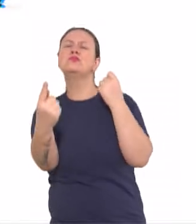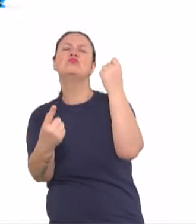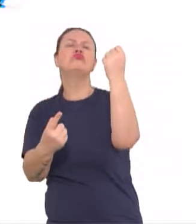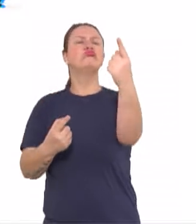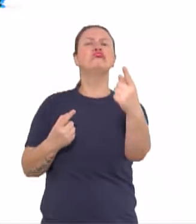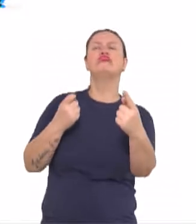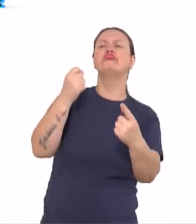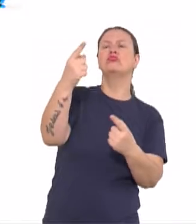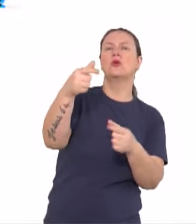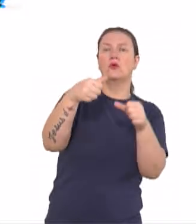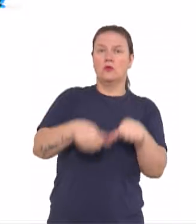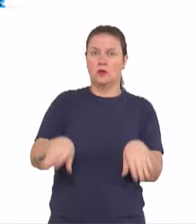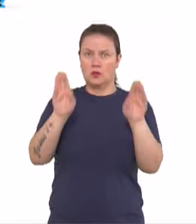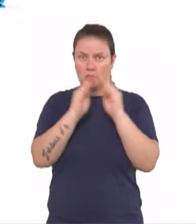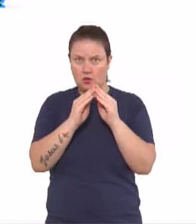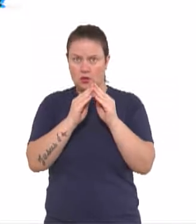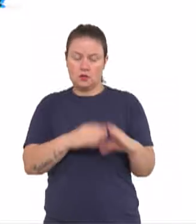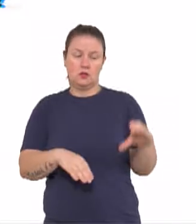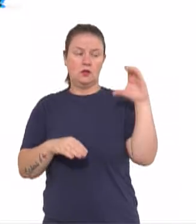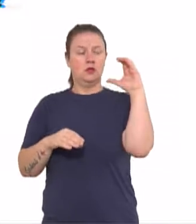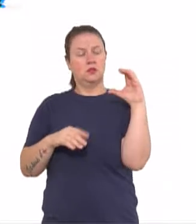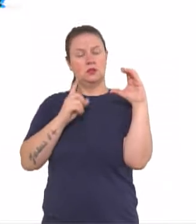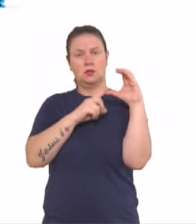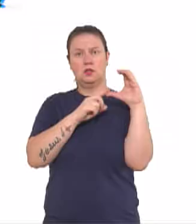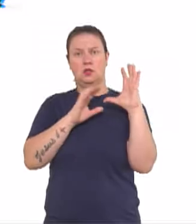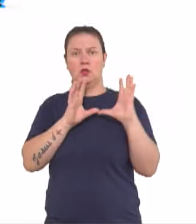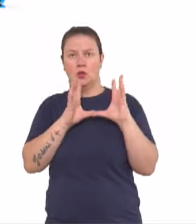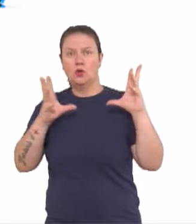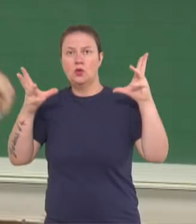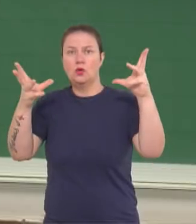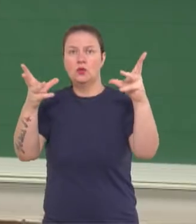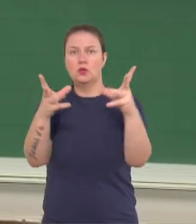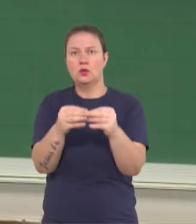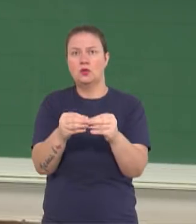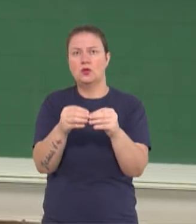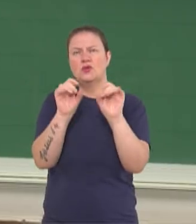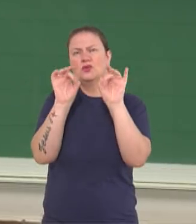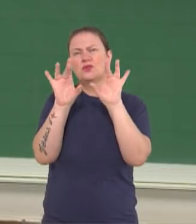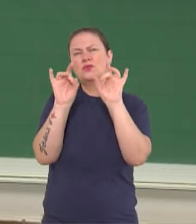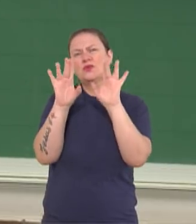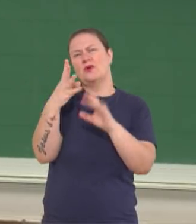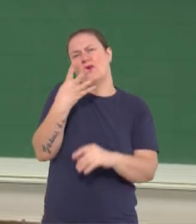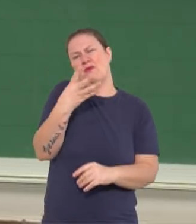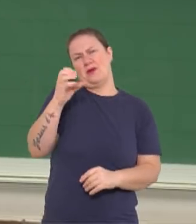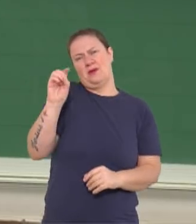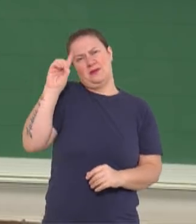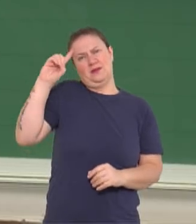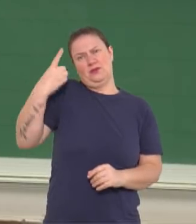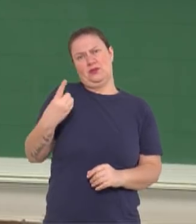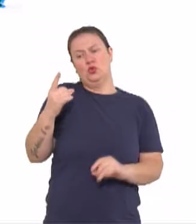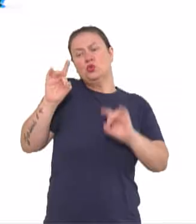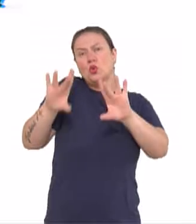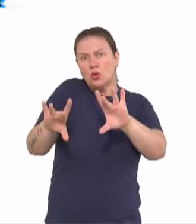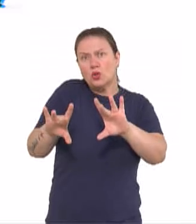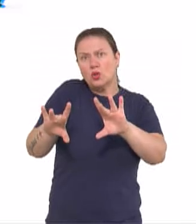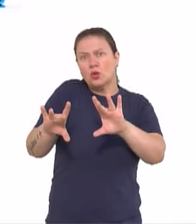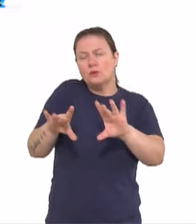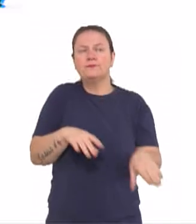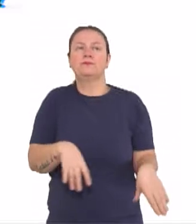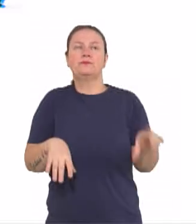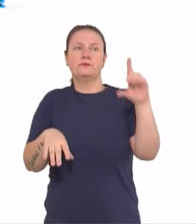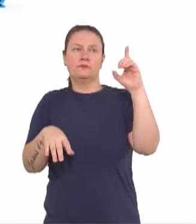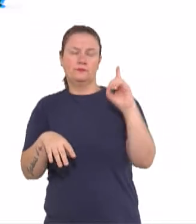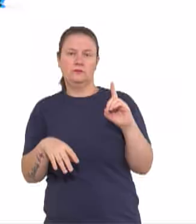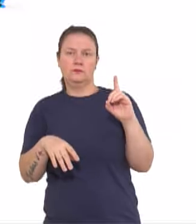casa? Letra C, para que todos fiquem apenas 40 dias? Ou letra D, para que haja